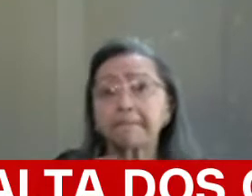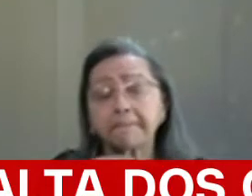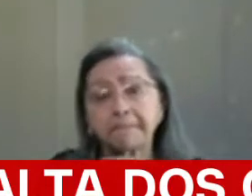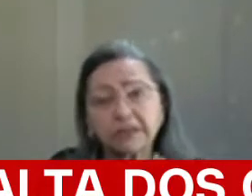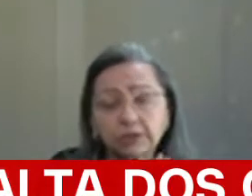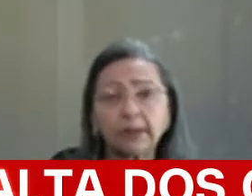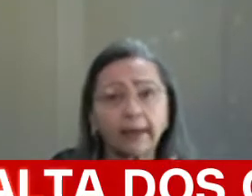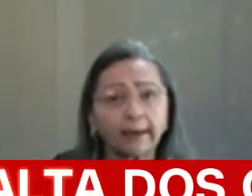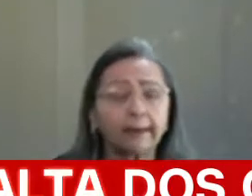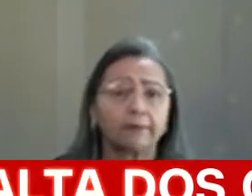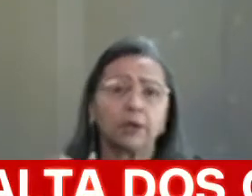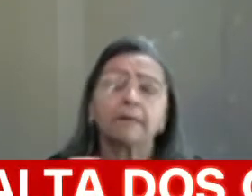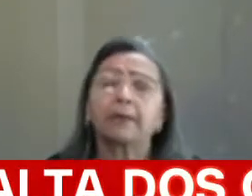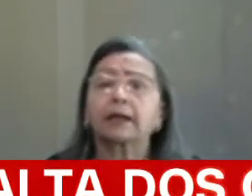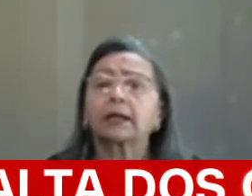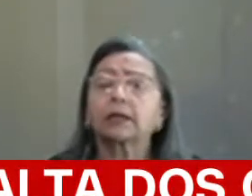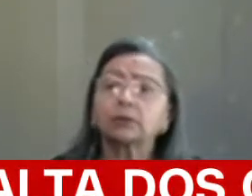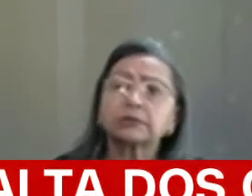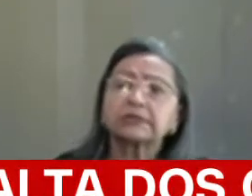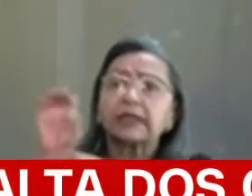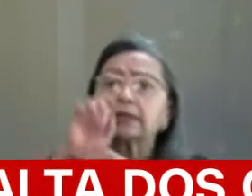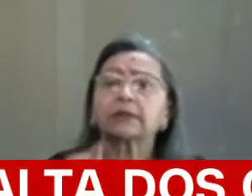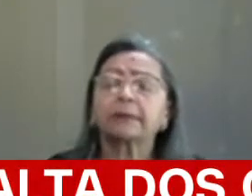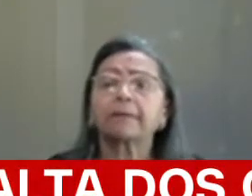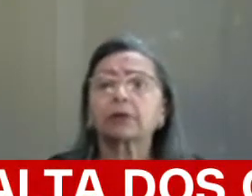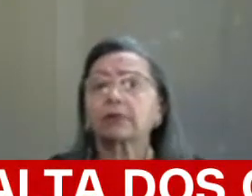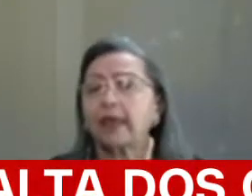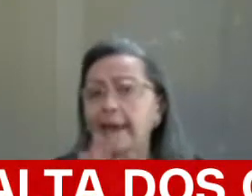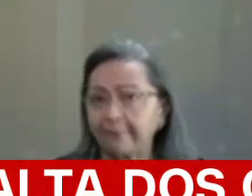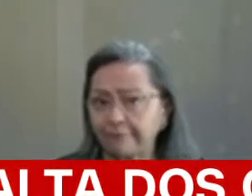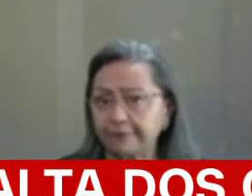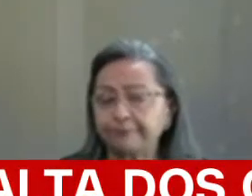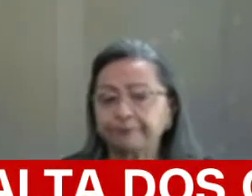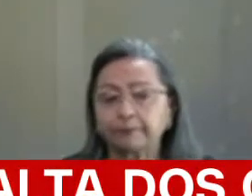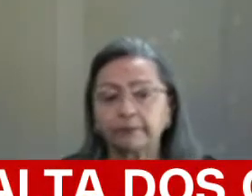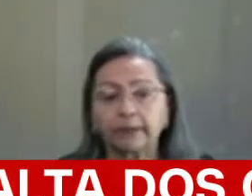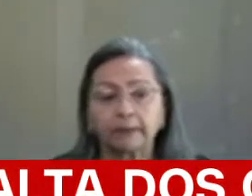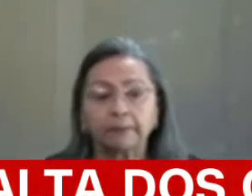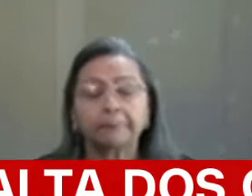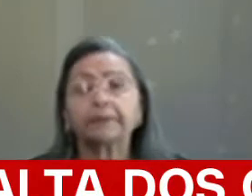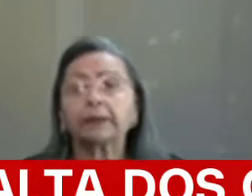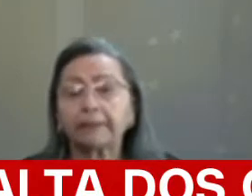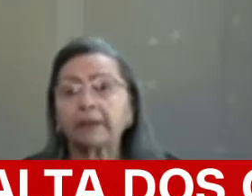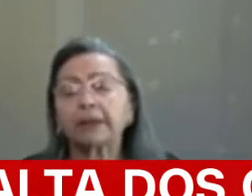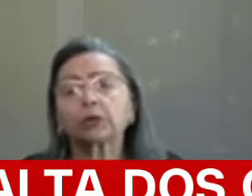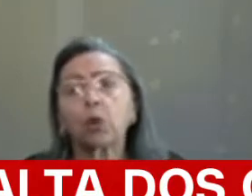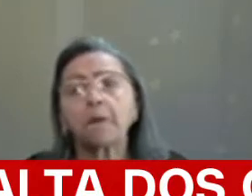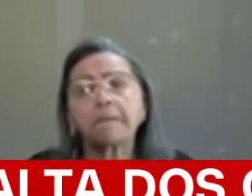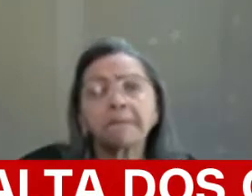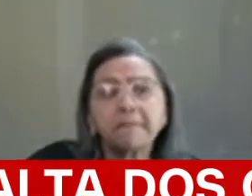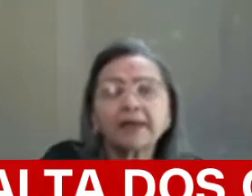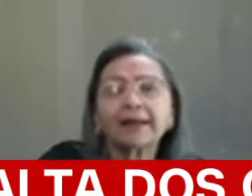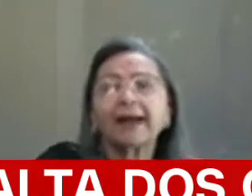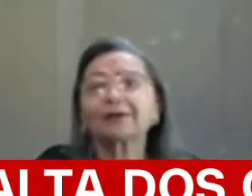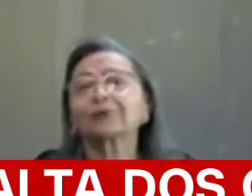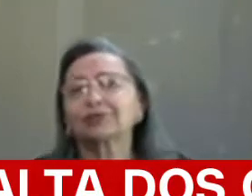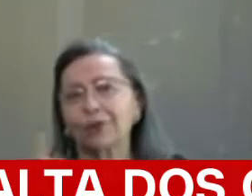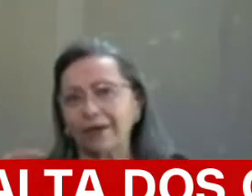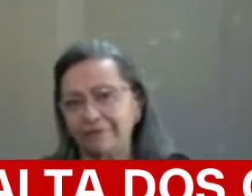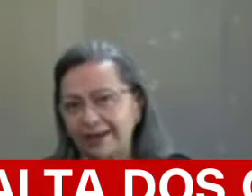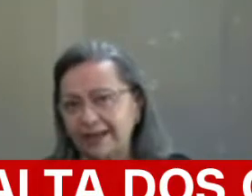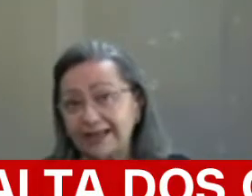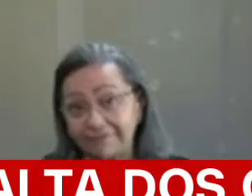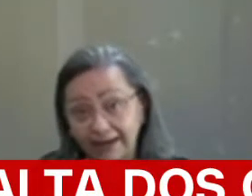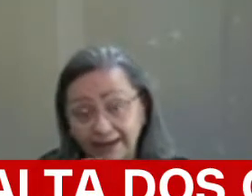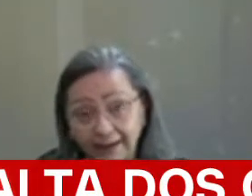significativos para os estados e para o Distrito Federal, bem como para os mercados a que se referem.